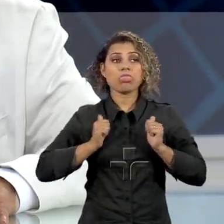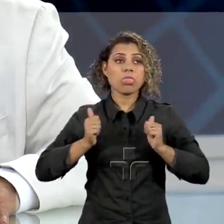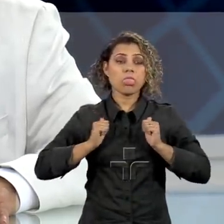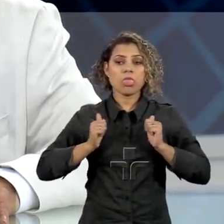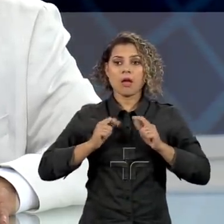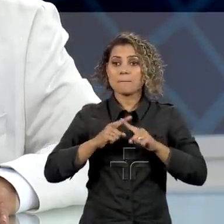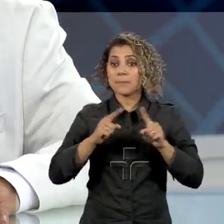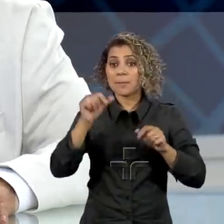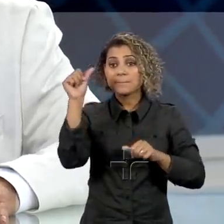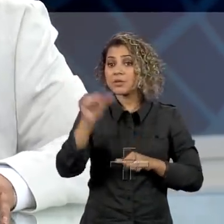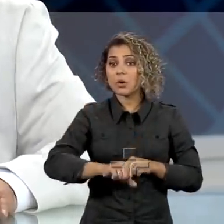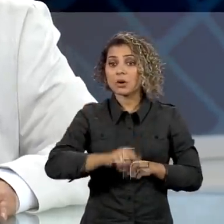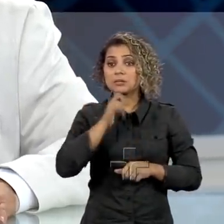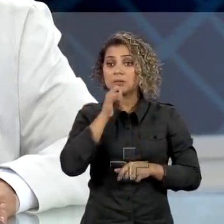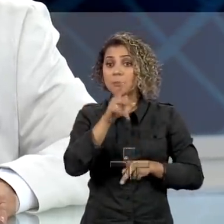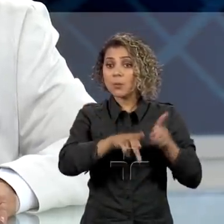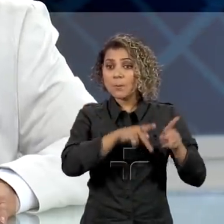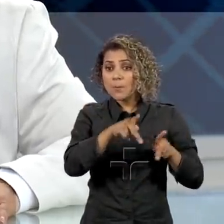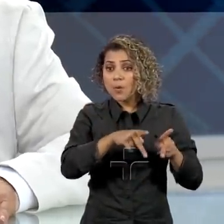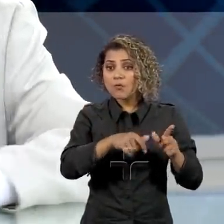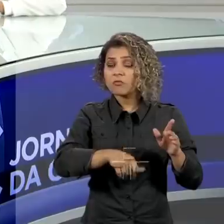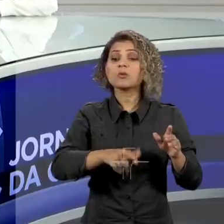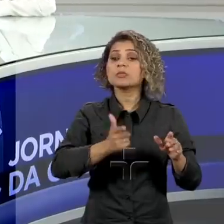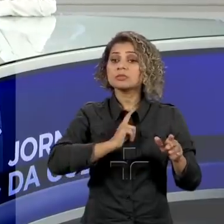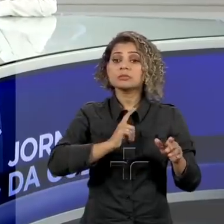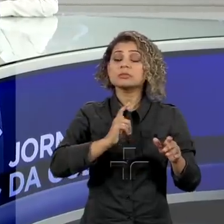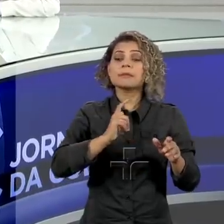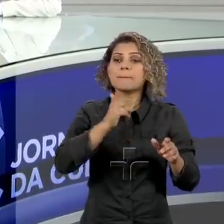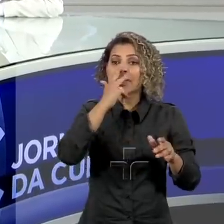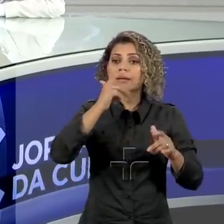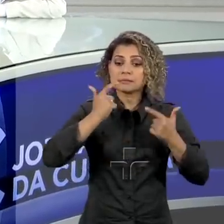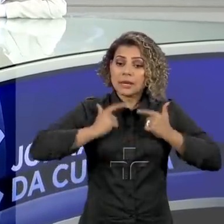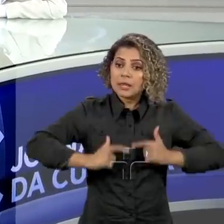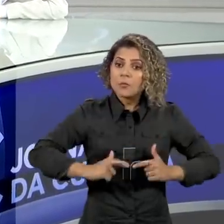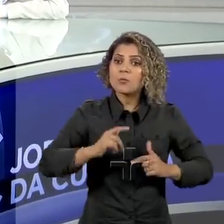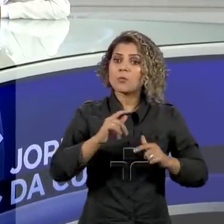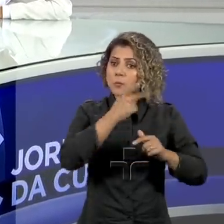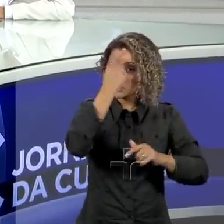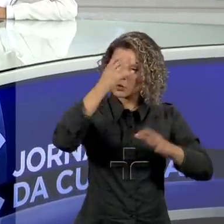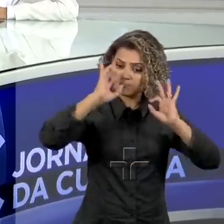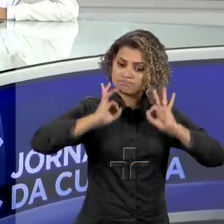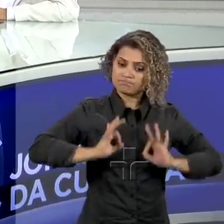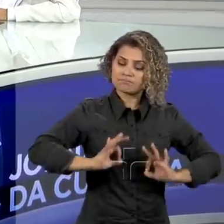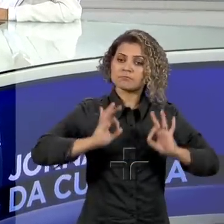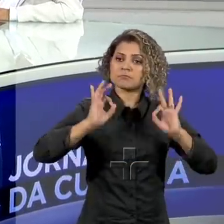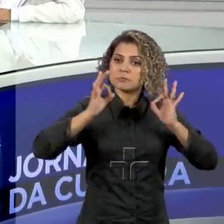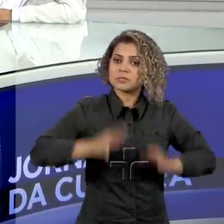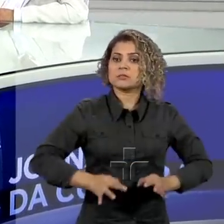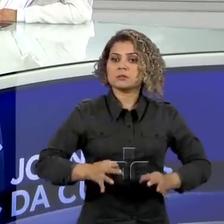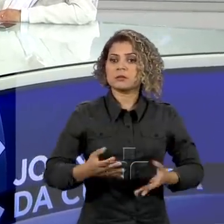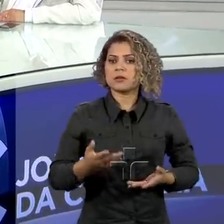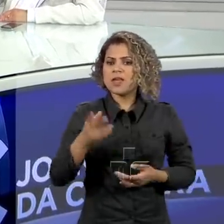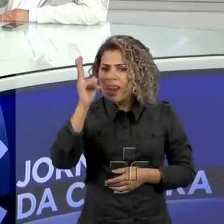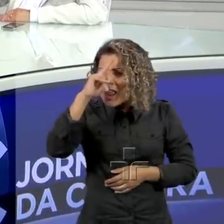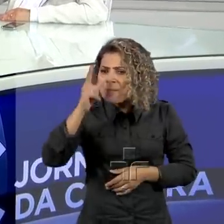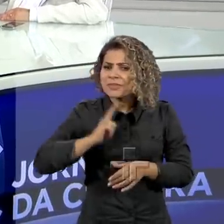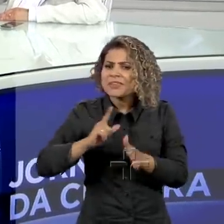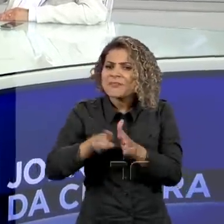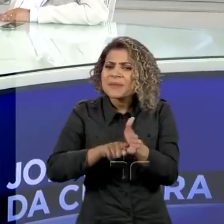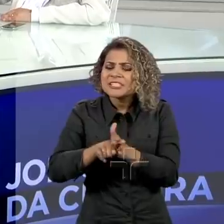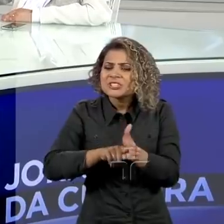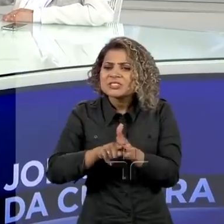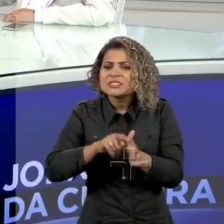com a população que não está envolvida em crime. Lembra daquela matéria que a gente teve aqui no Jornal da Cultura, que era uma pesquisa sobre o